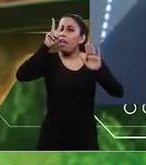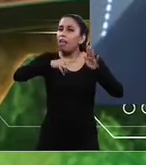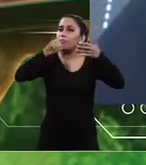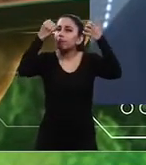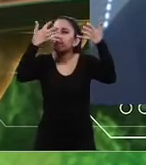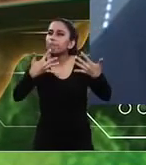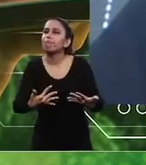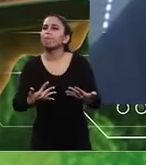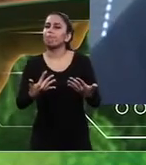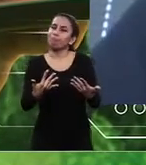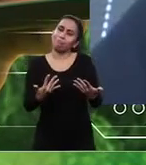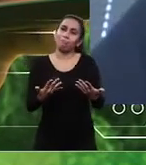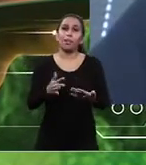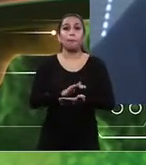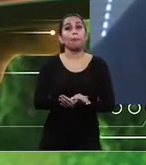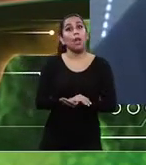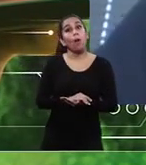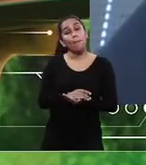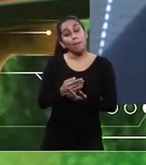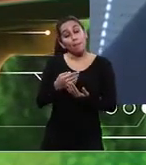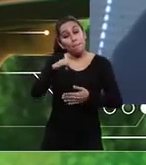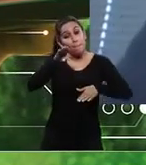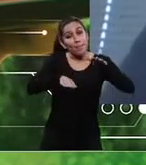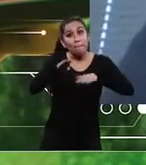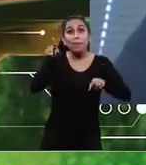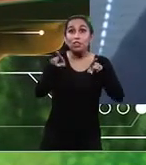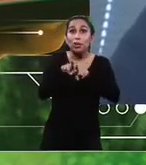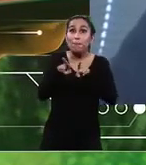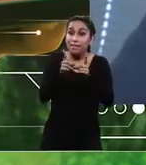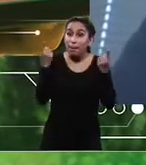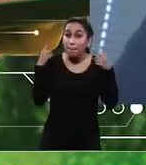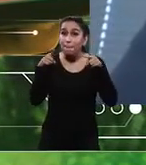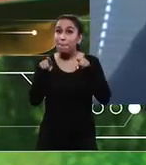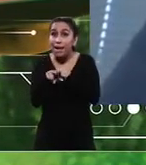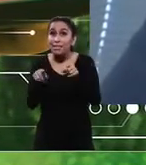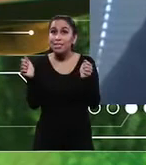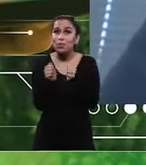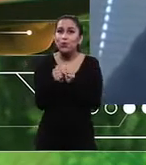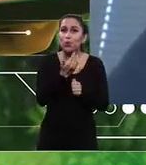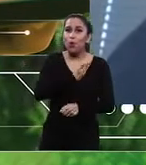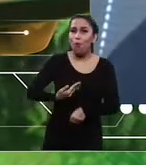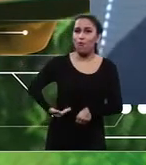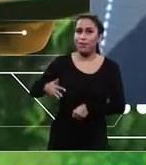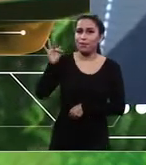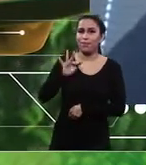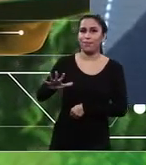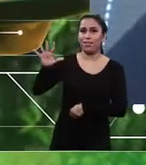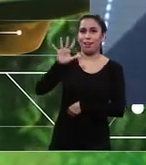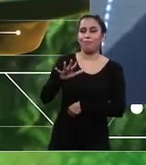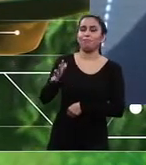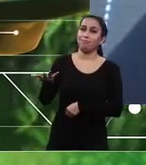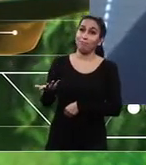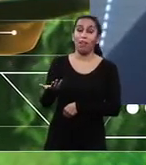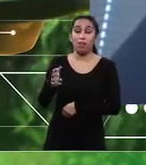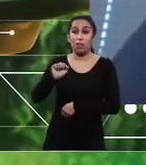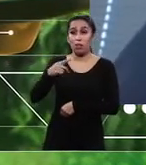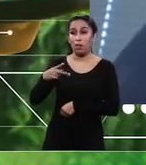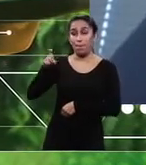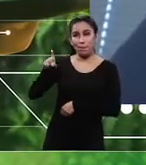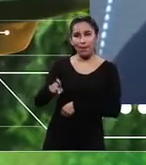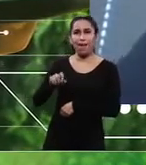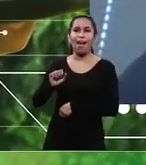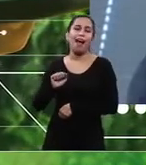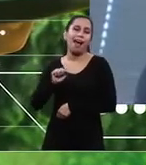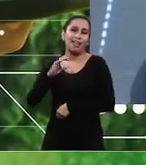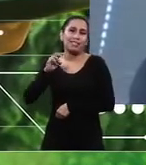muito da nossa parceria com o governo federal, mas depende de outras instituições como a própria Apex, a CNA, e